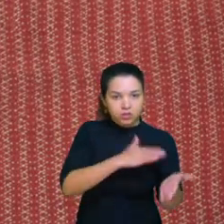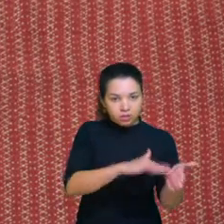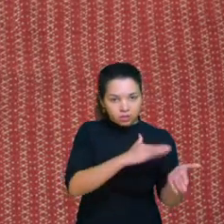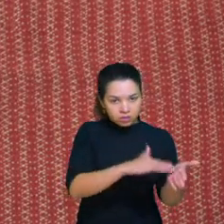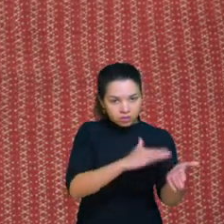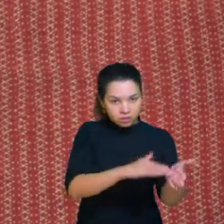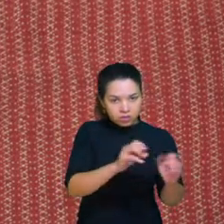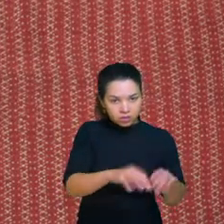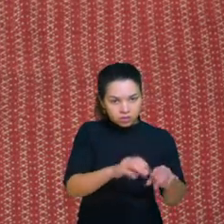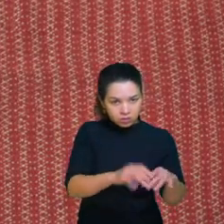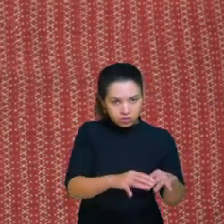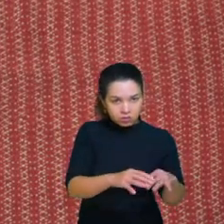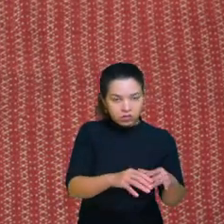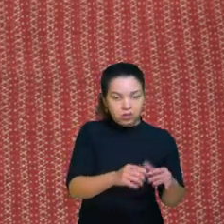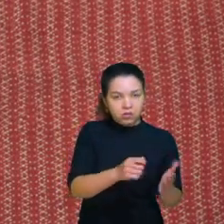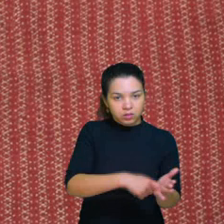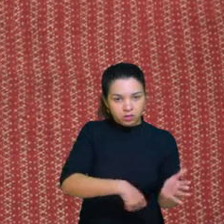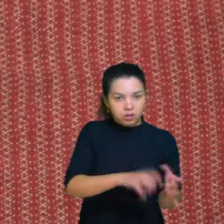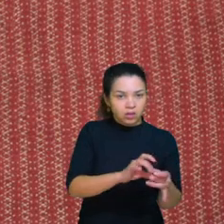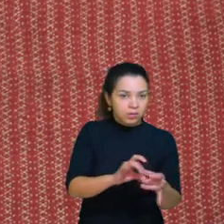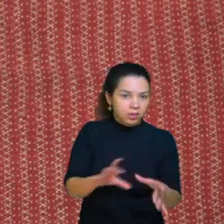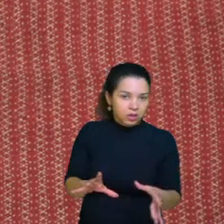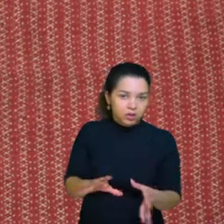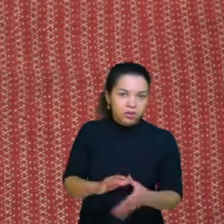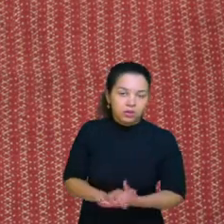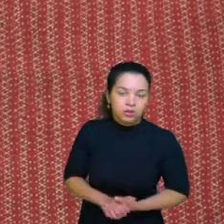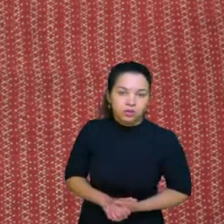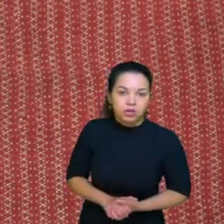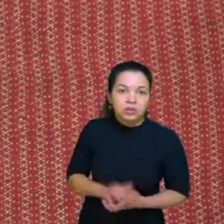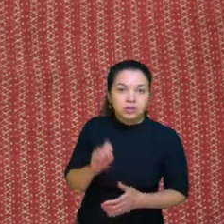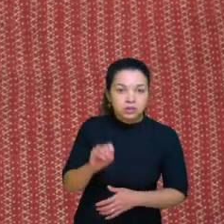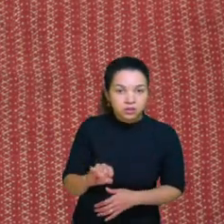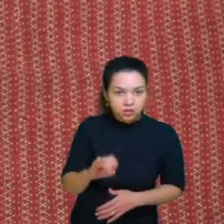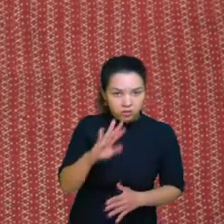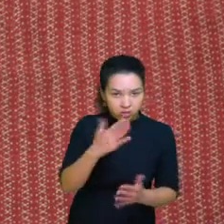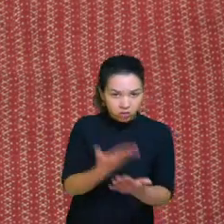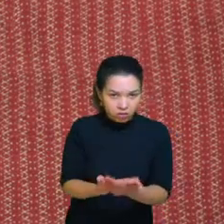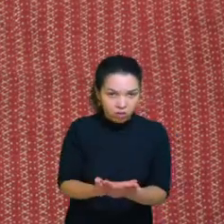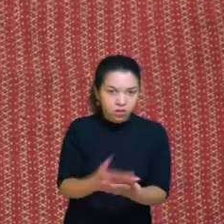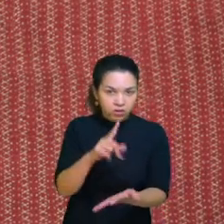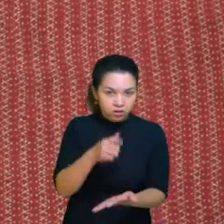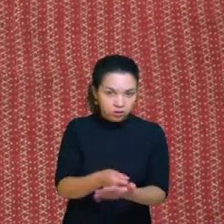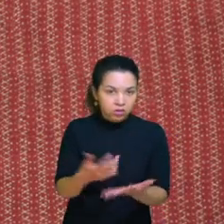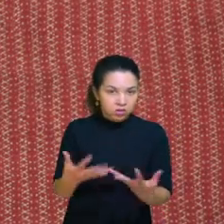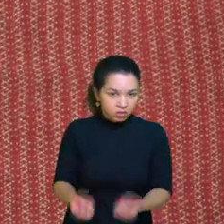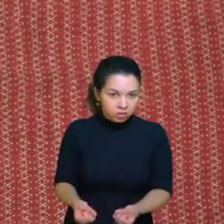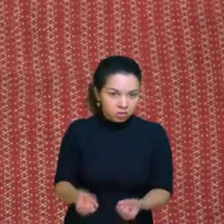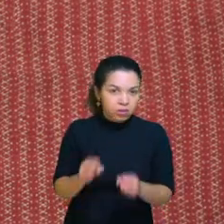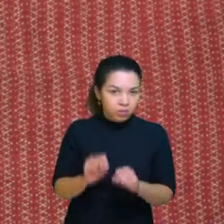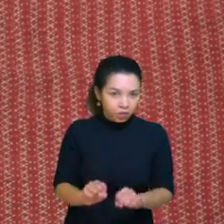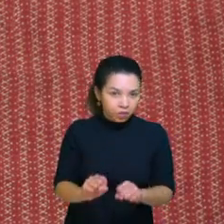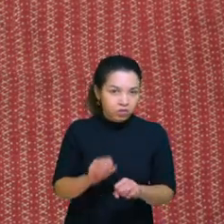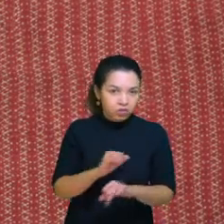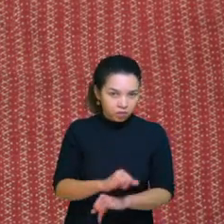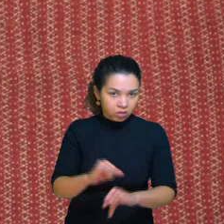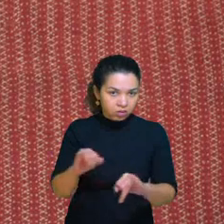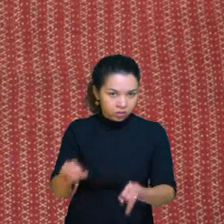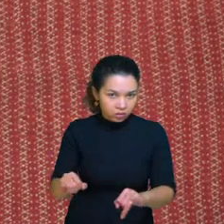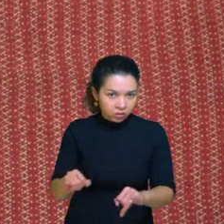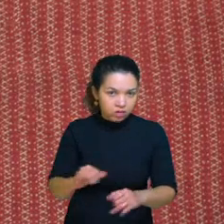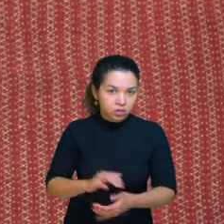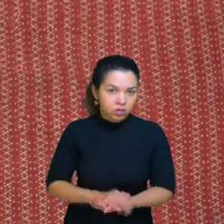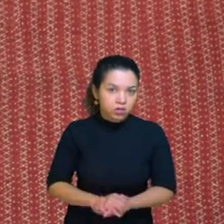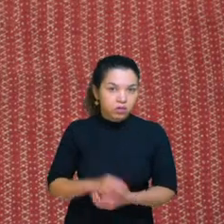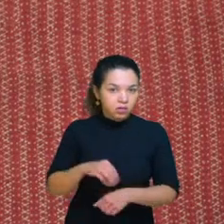educação né no sentido de que ã se a escola decide por aceitar então a escola pode comunicar ela comunica